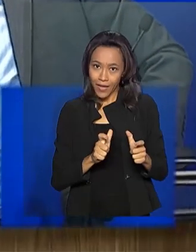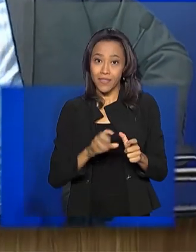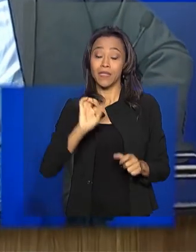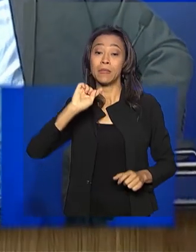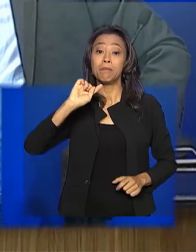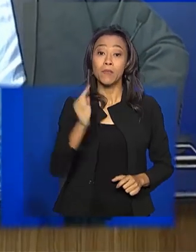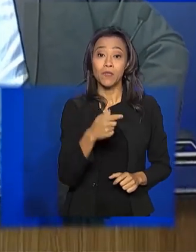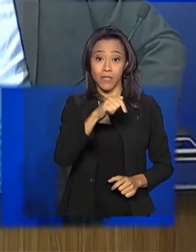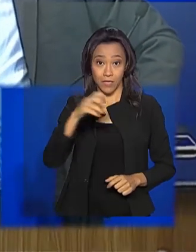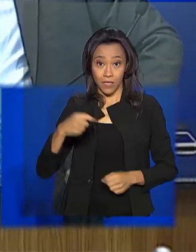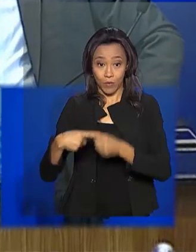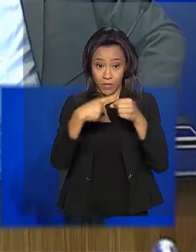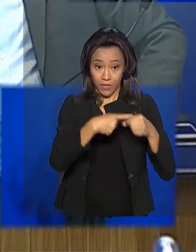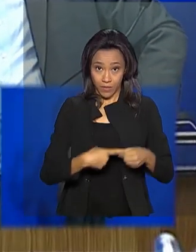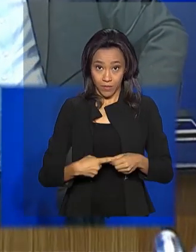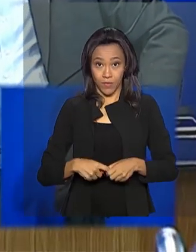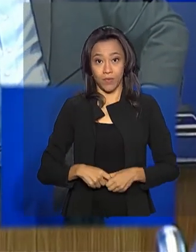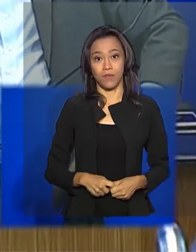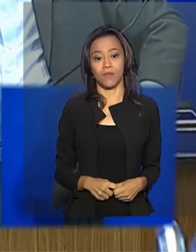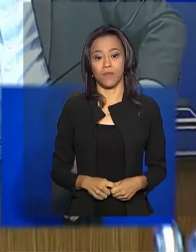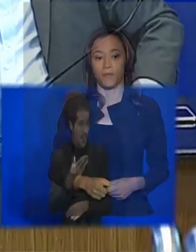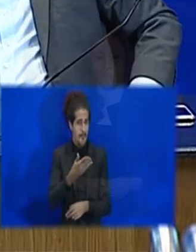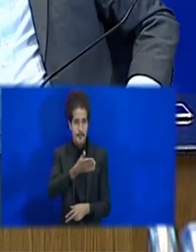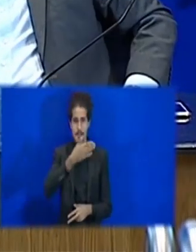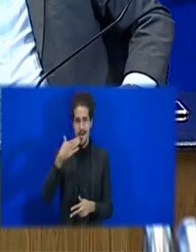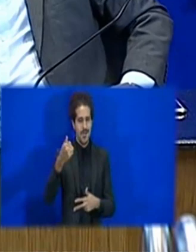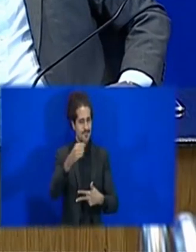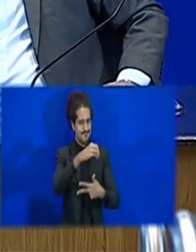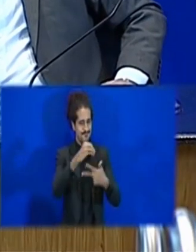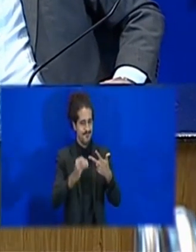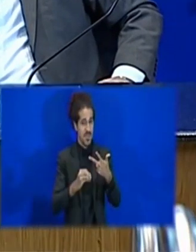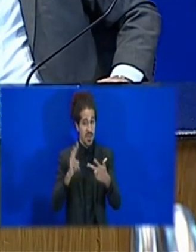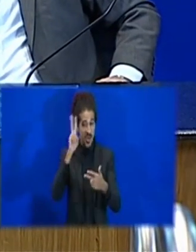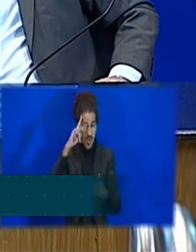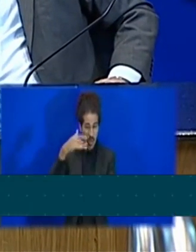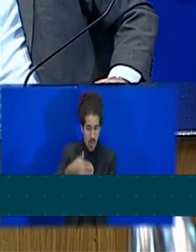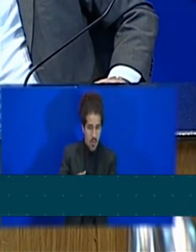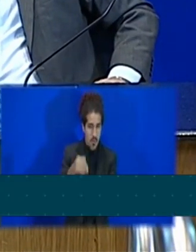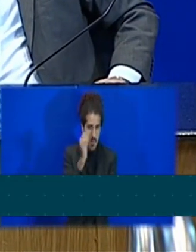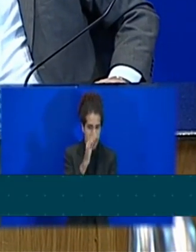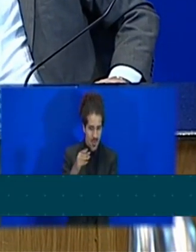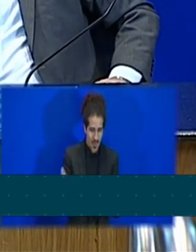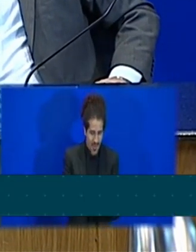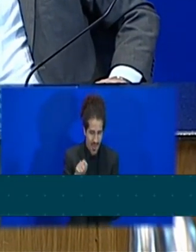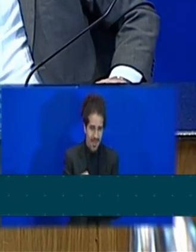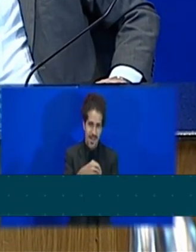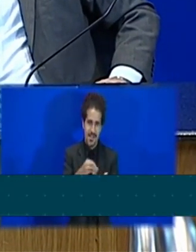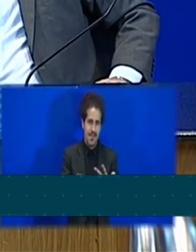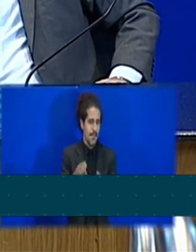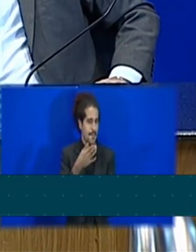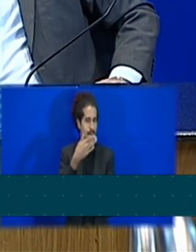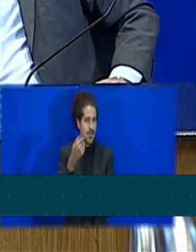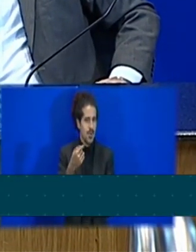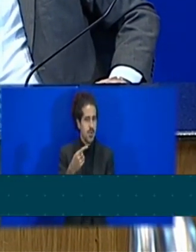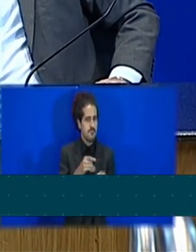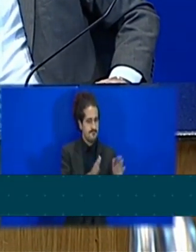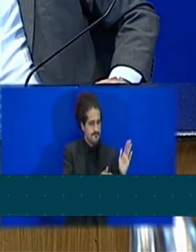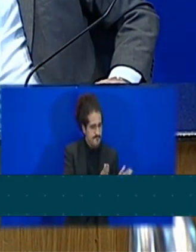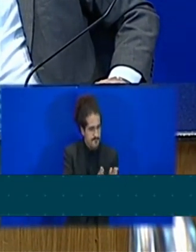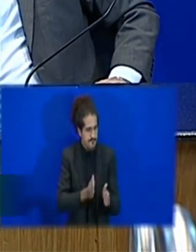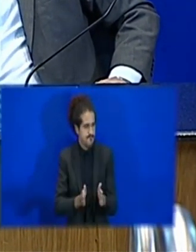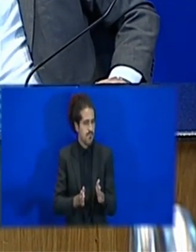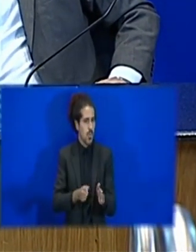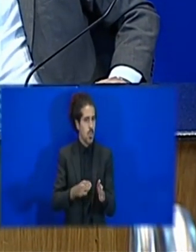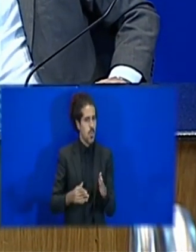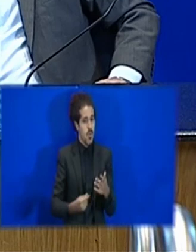municípios. Esse foi o melhor Enem da história do Brasil, em termos de execução, logística, quantidade